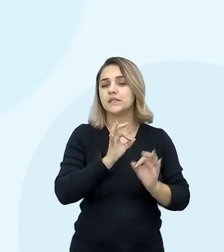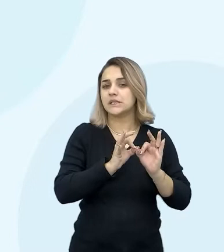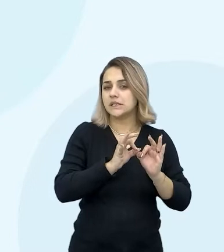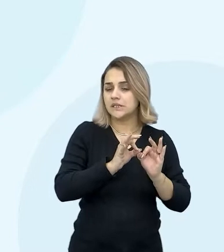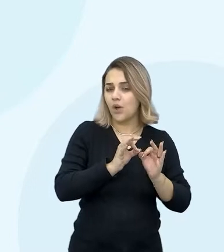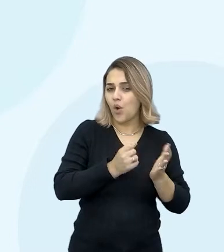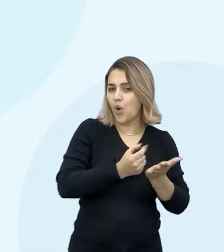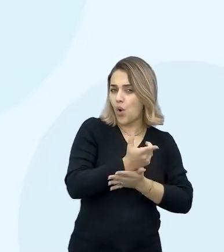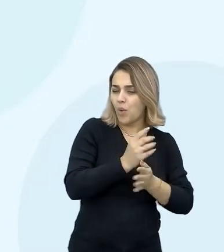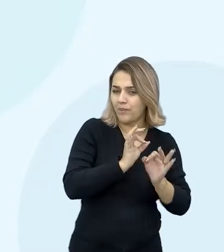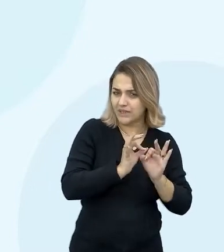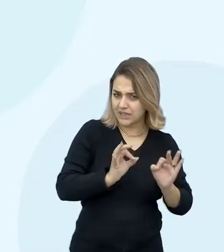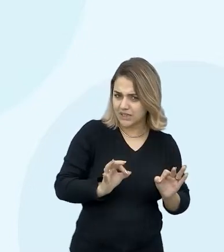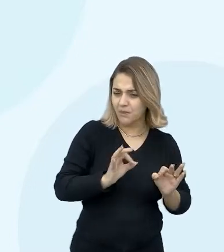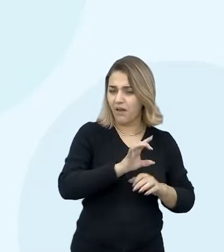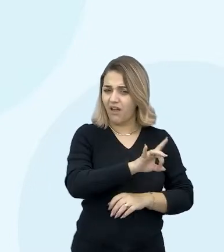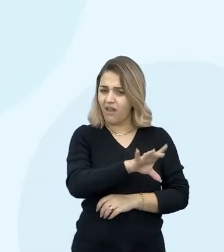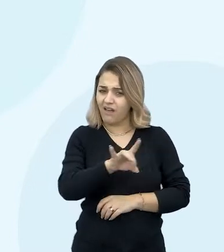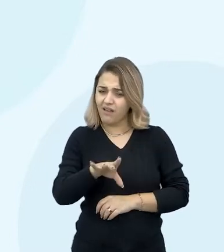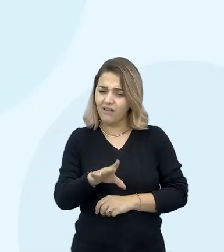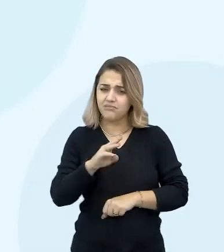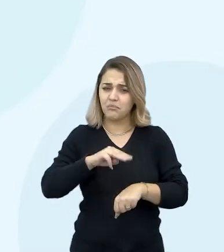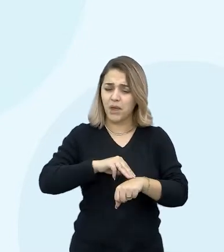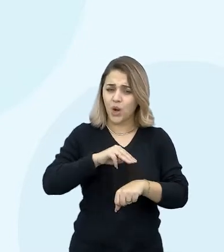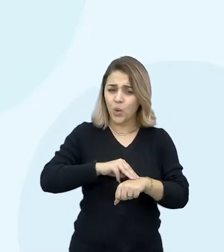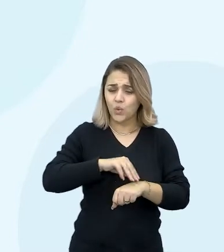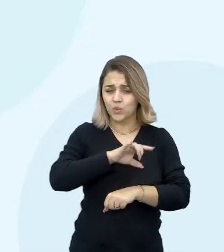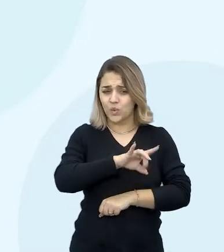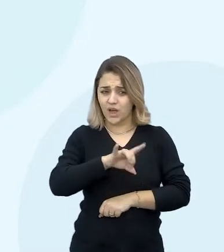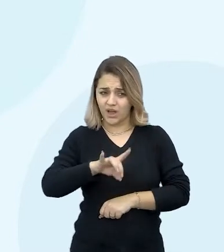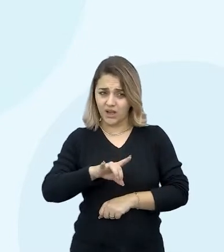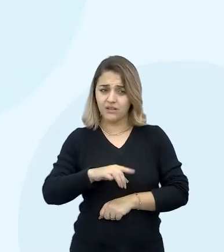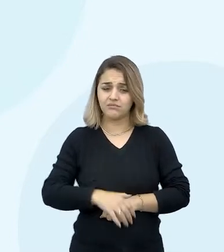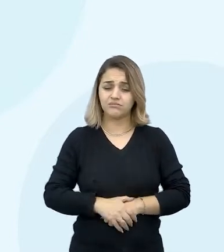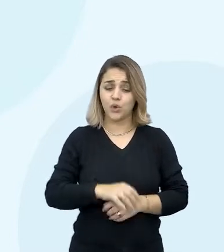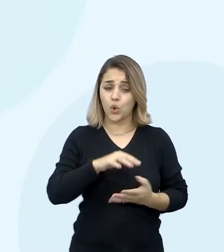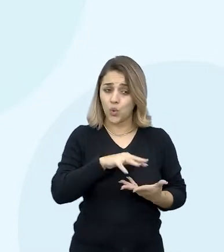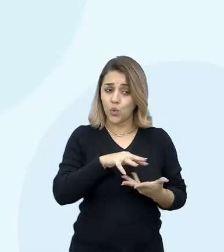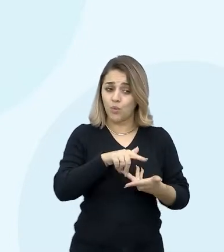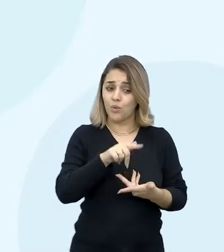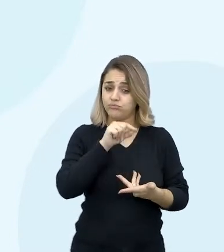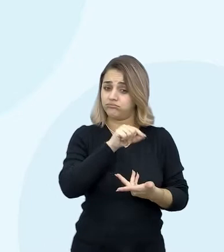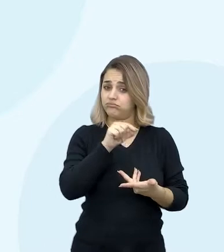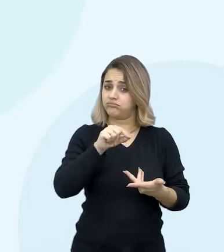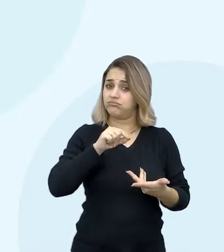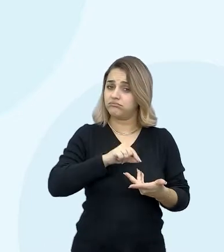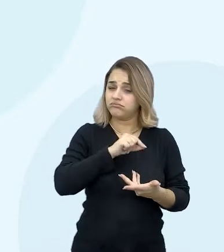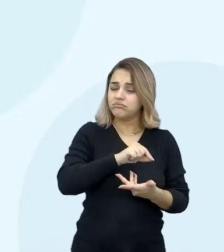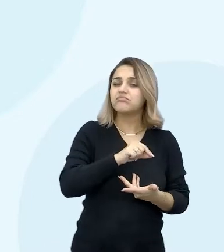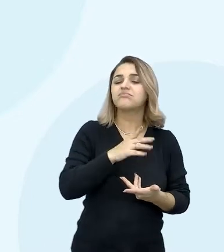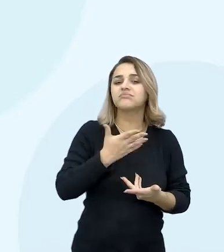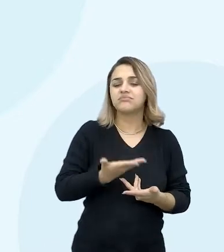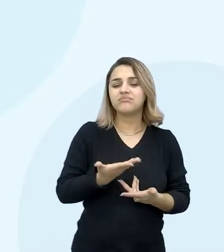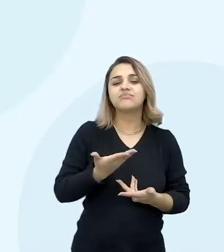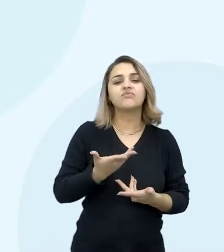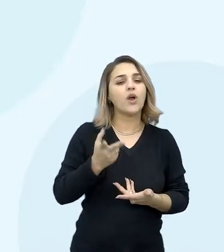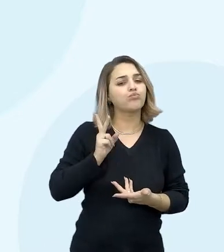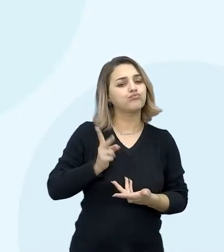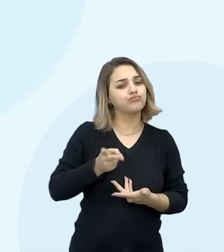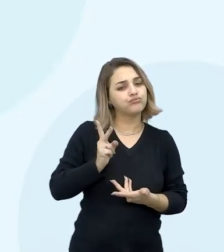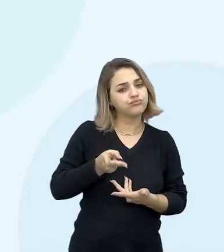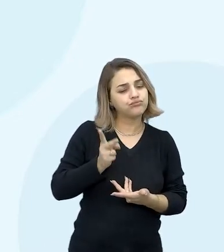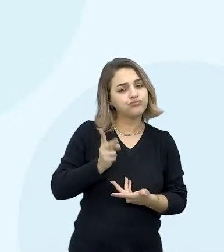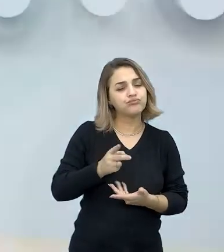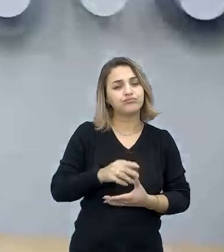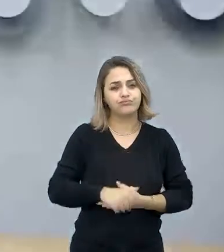cada indivíduo realiza a cada minuto em cada local do globo é registrada de forma permanente. Então,